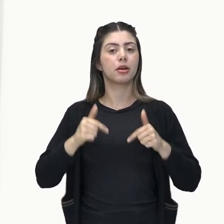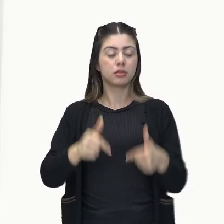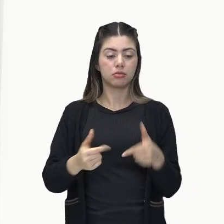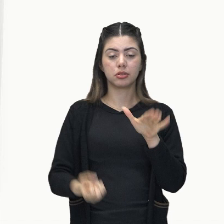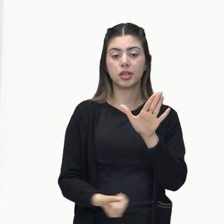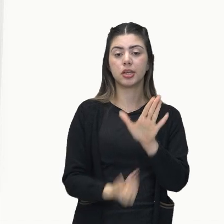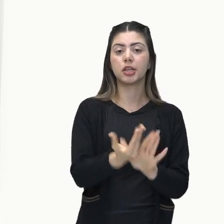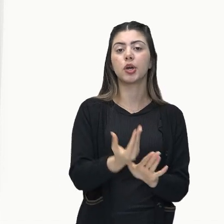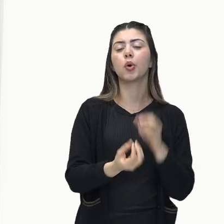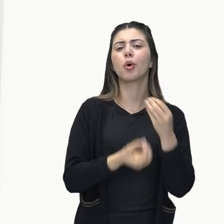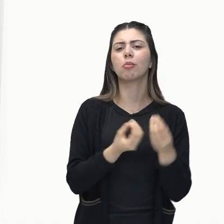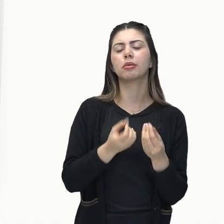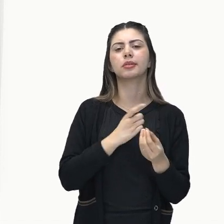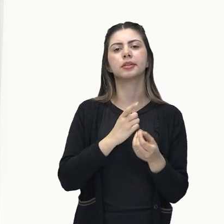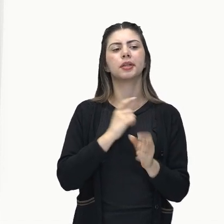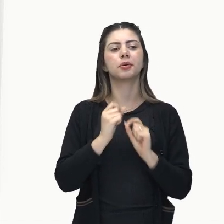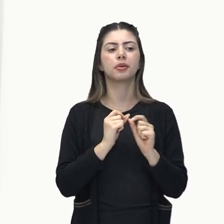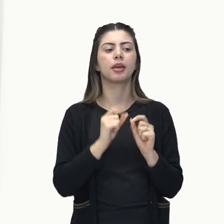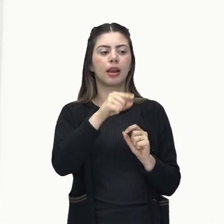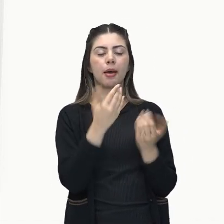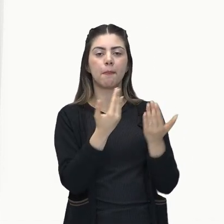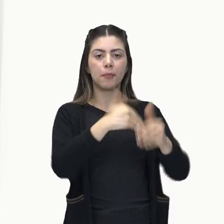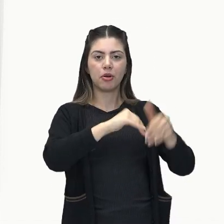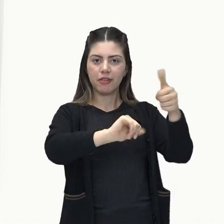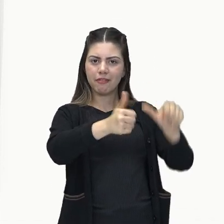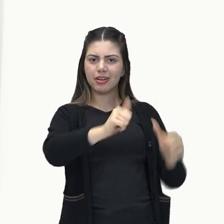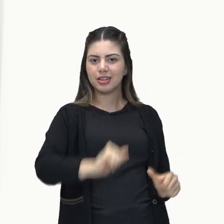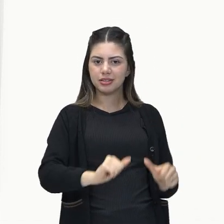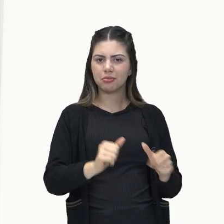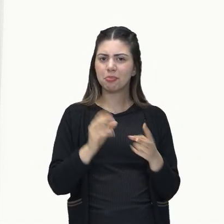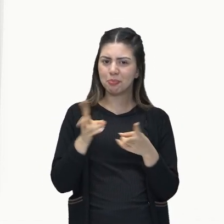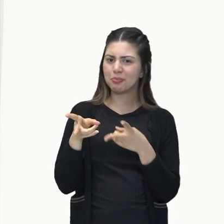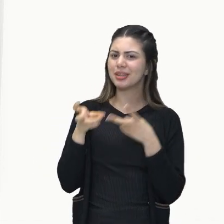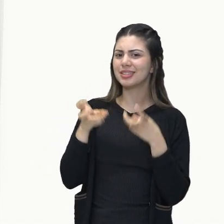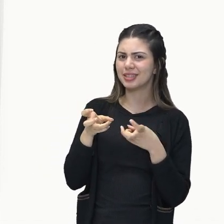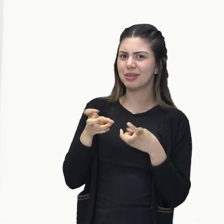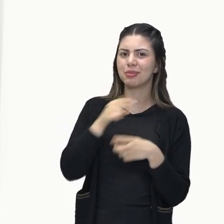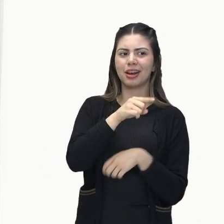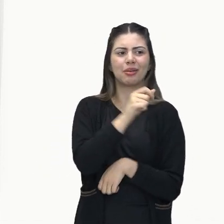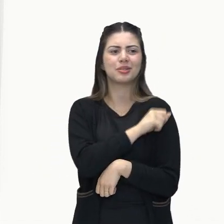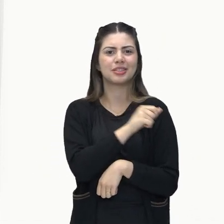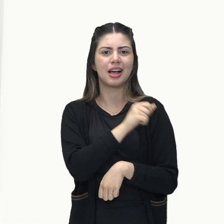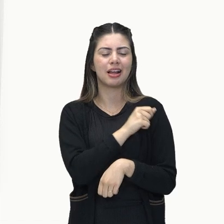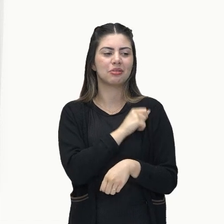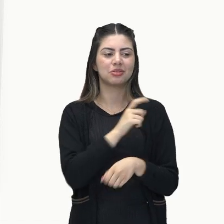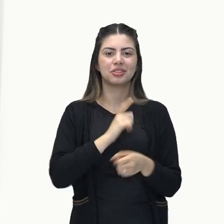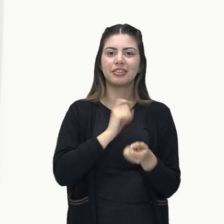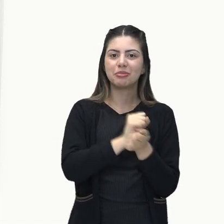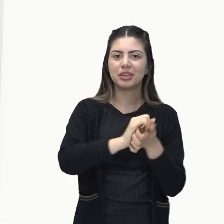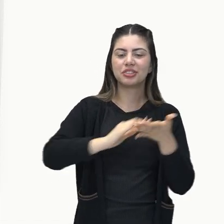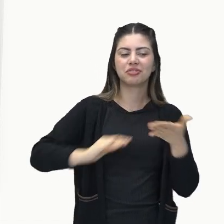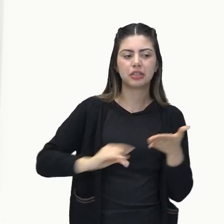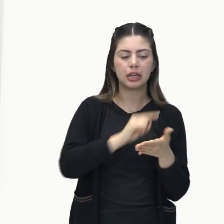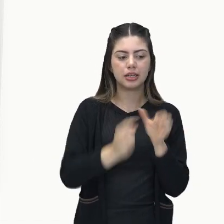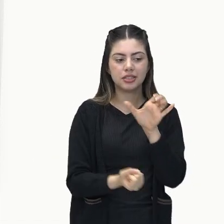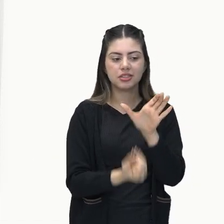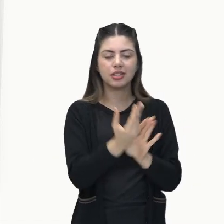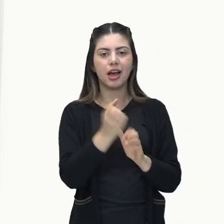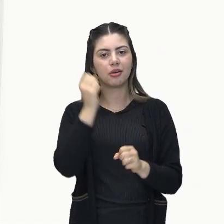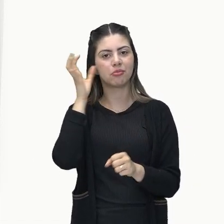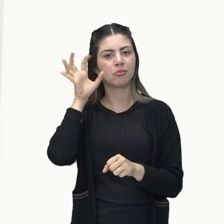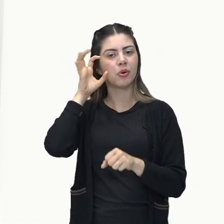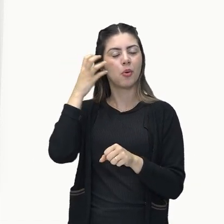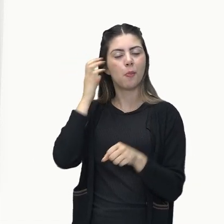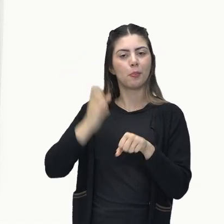partir de atividade avaliativa. Olha só, um trabalho virou um podcast bilíngue. Destaca pontos turísticos,